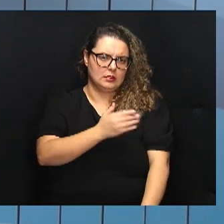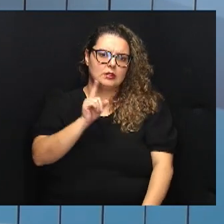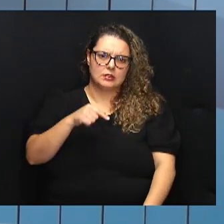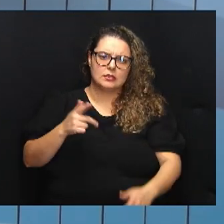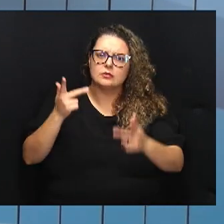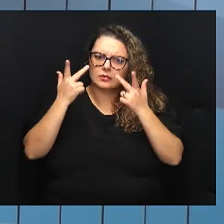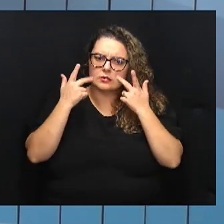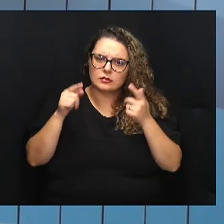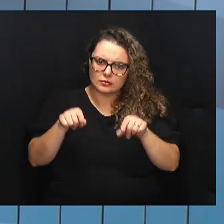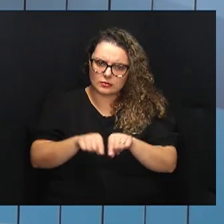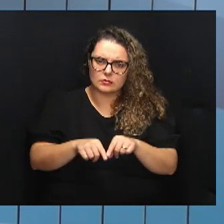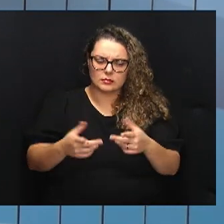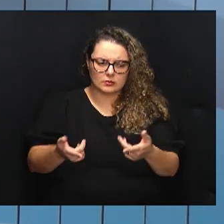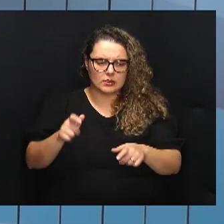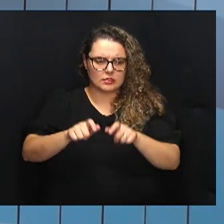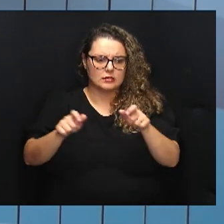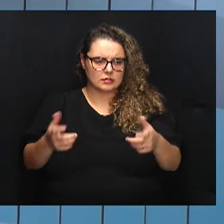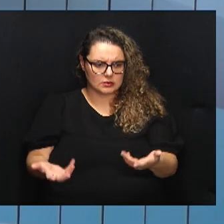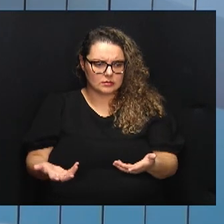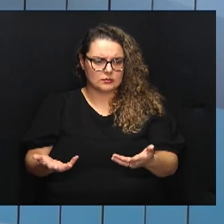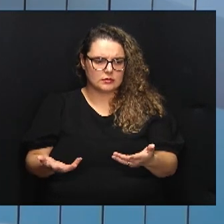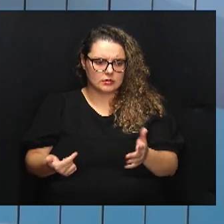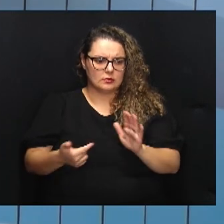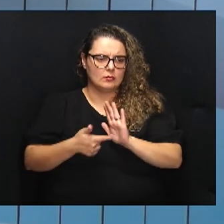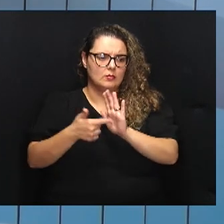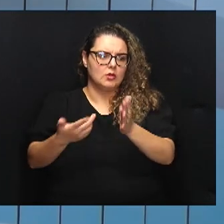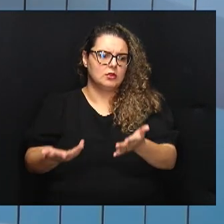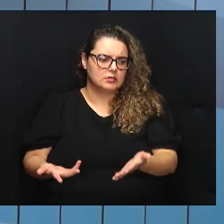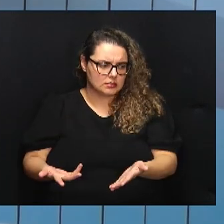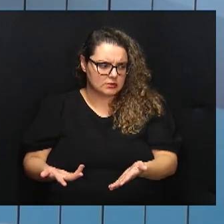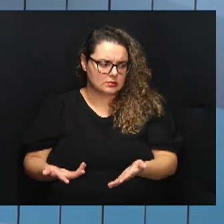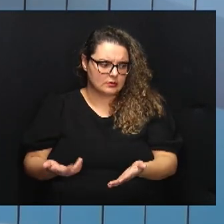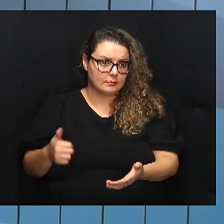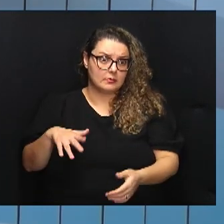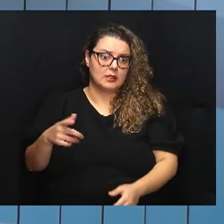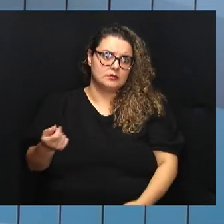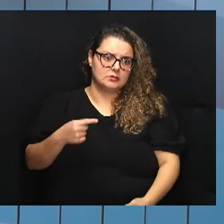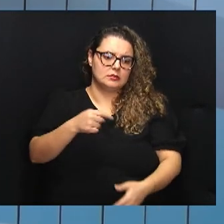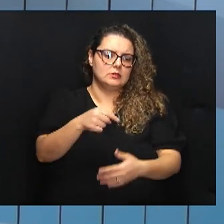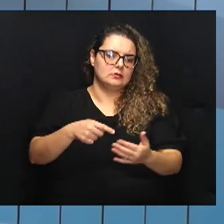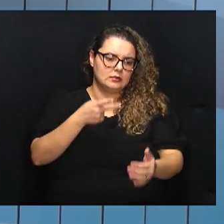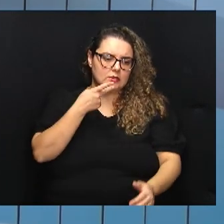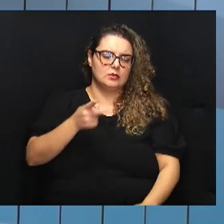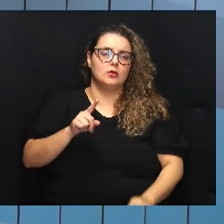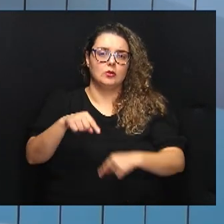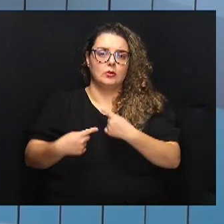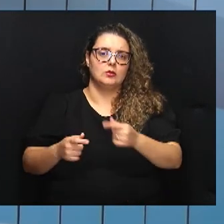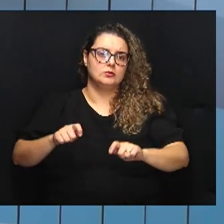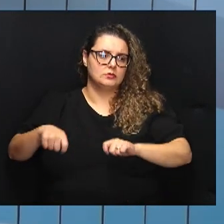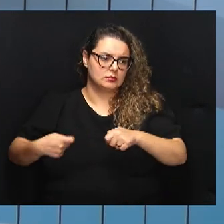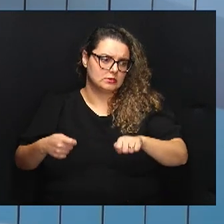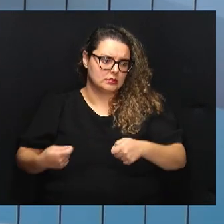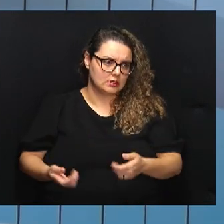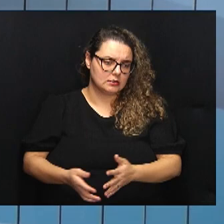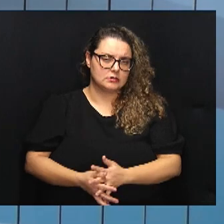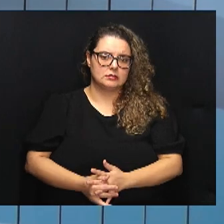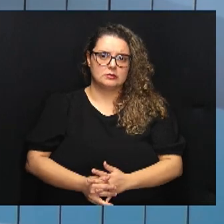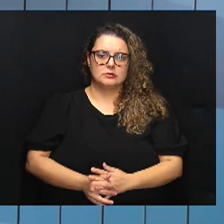comum também, doutora, as pessoas apresentarem, além desses que você comentou, outros sintomas?